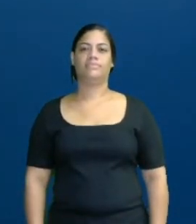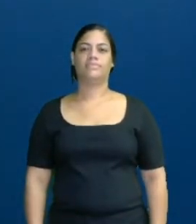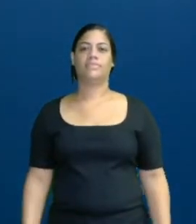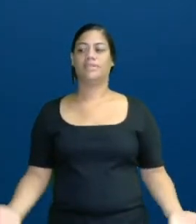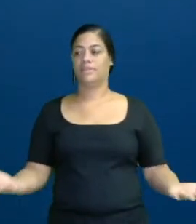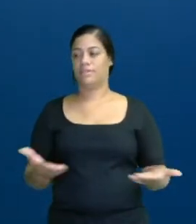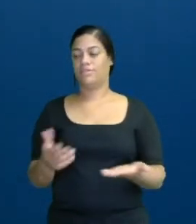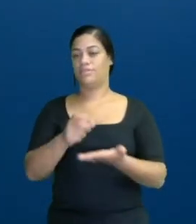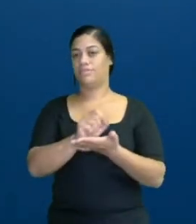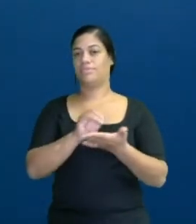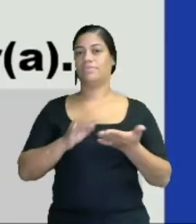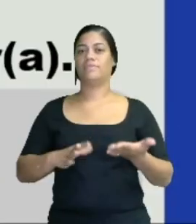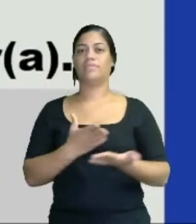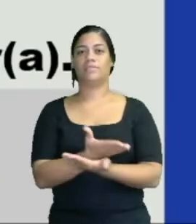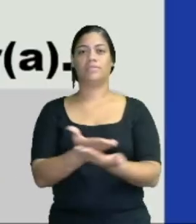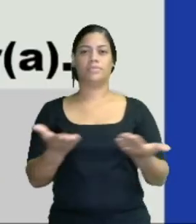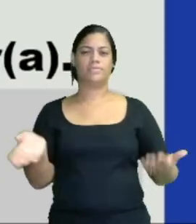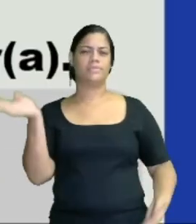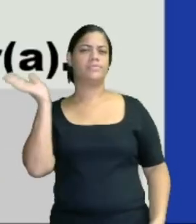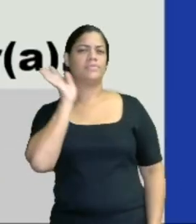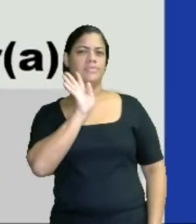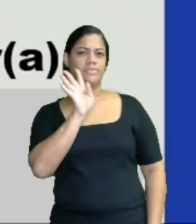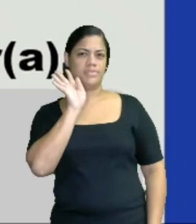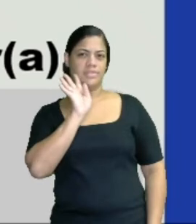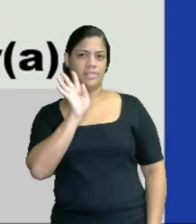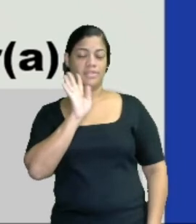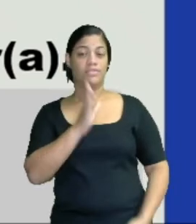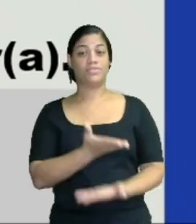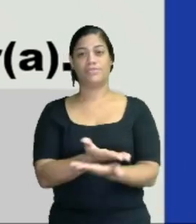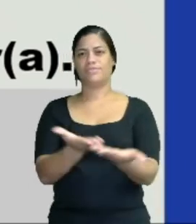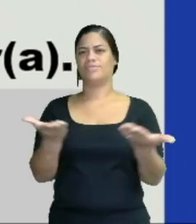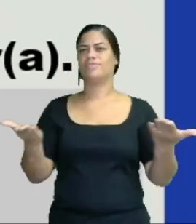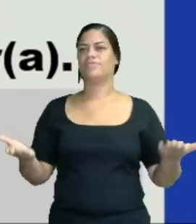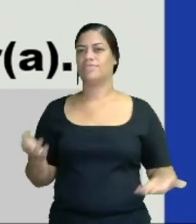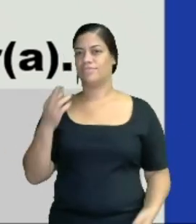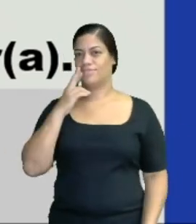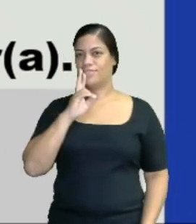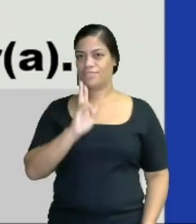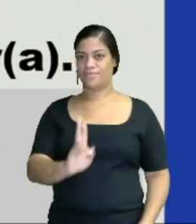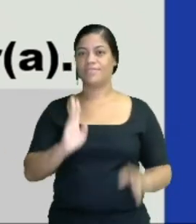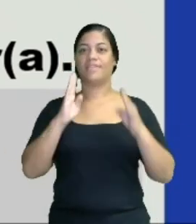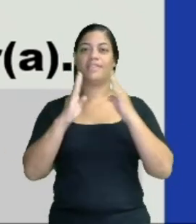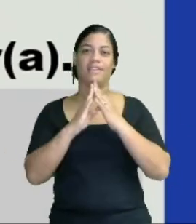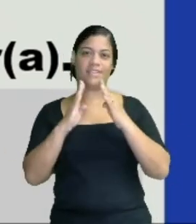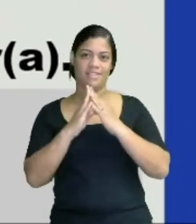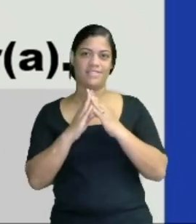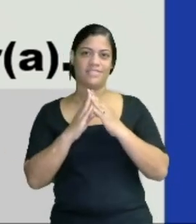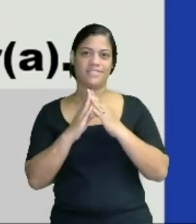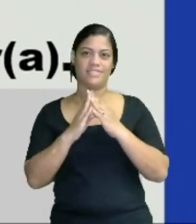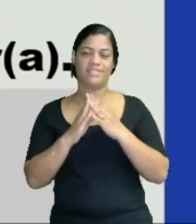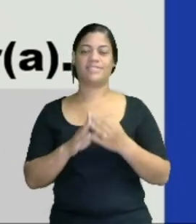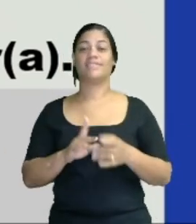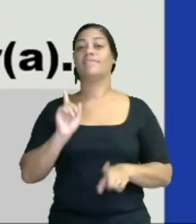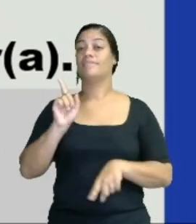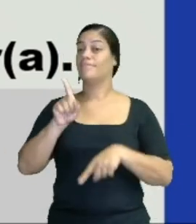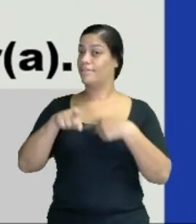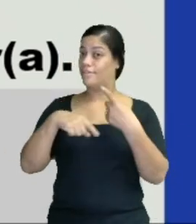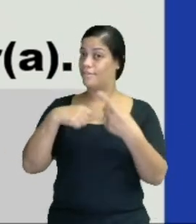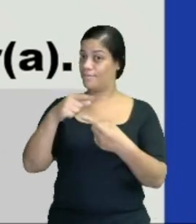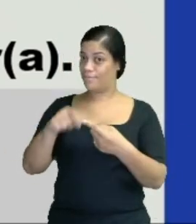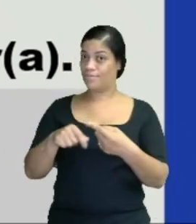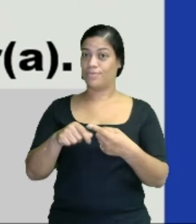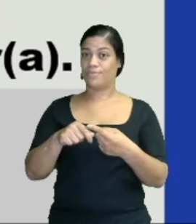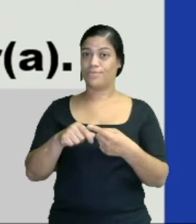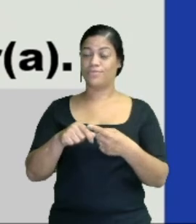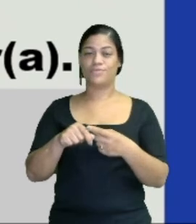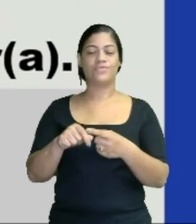Vou deixar uma atividade para vocês bem bacana, né? Que vocês vão tentar responder em casa e depois vai compartilhar